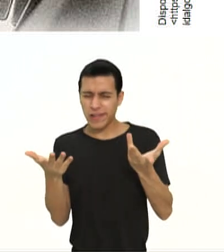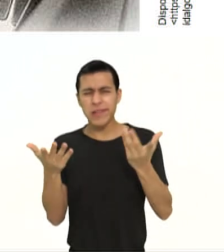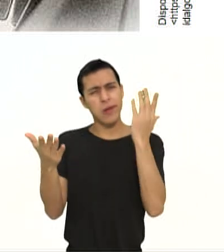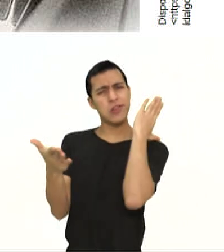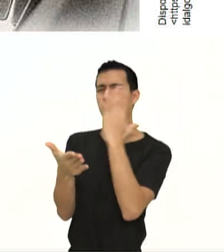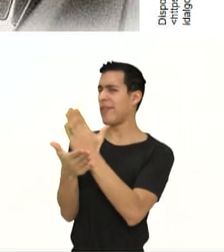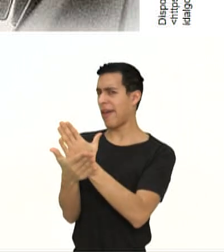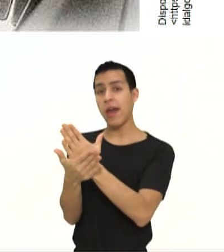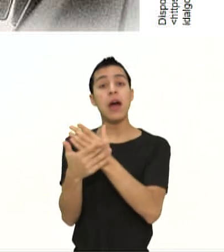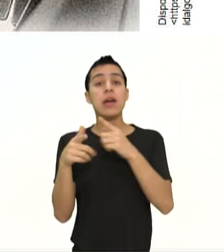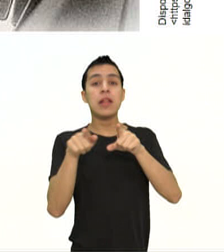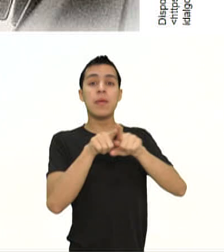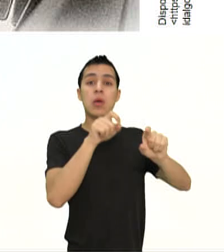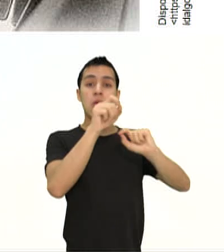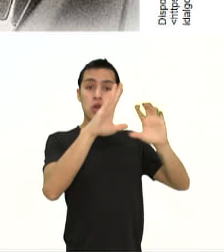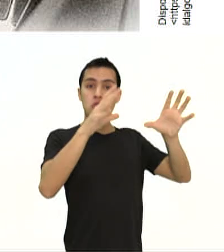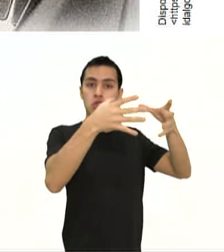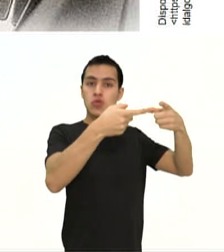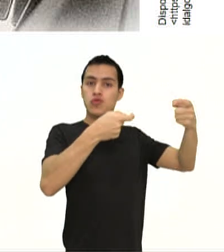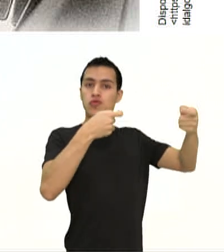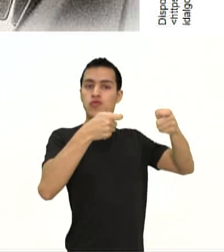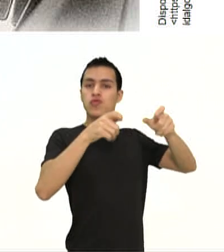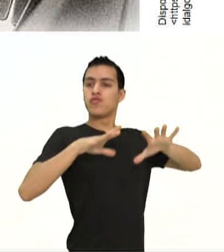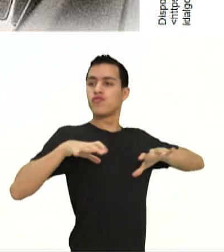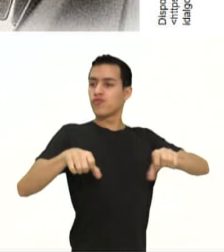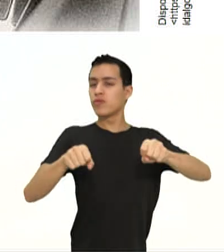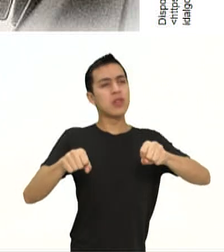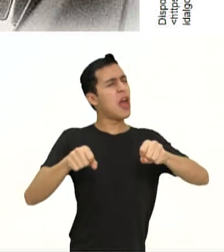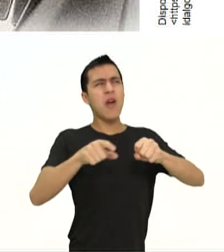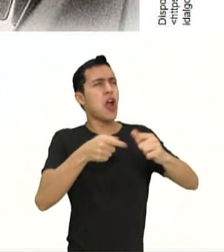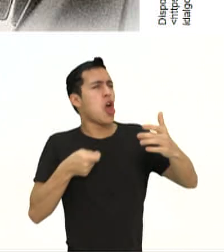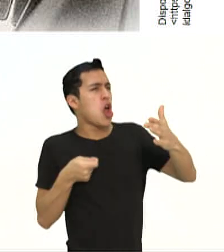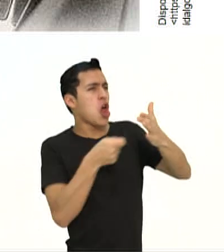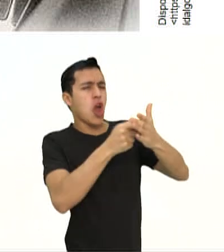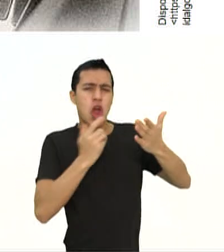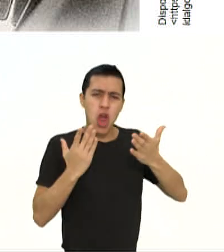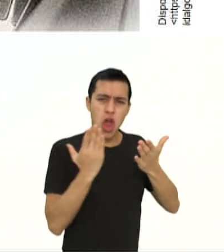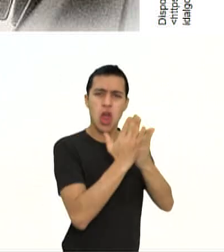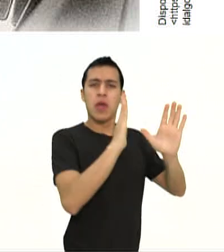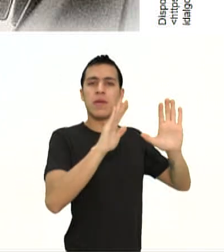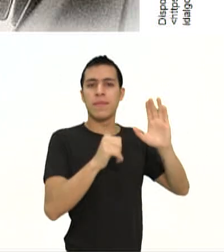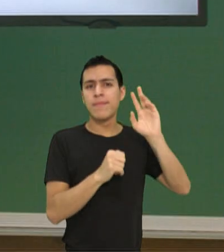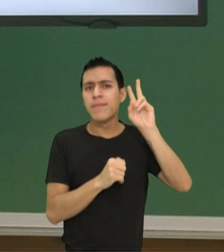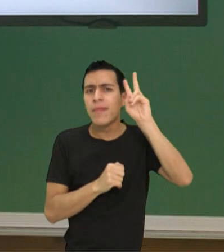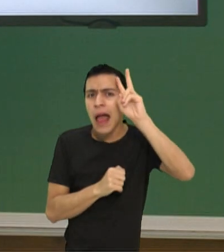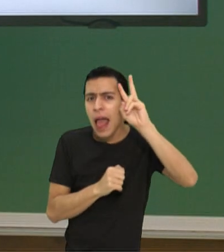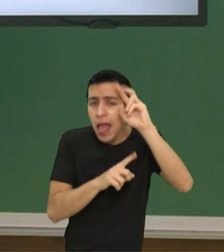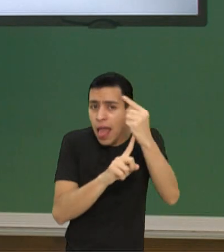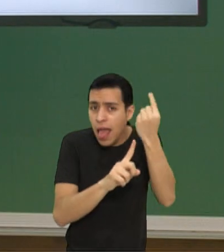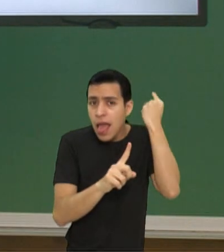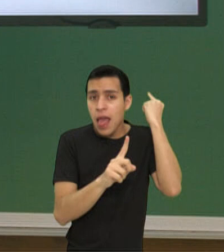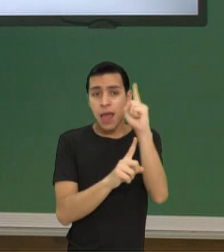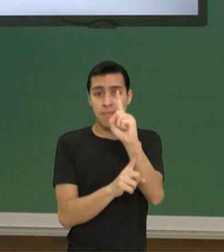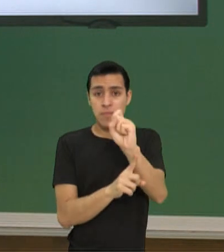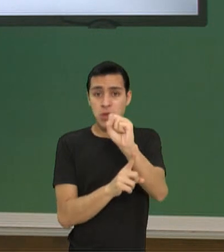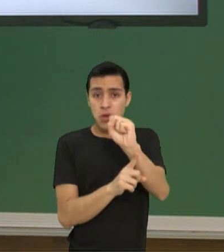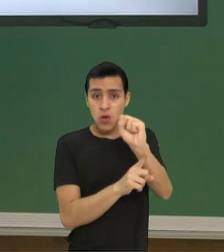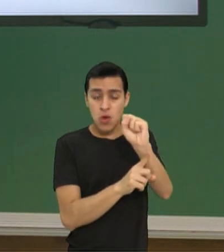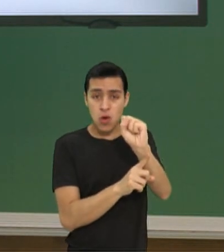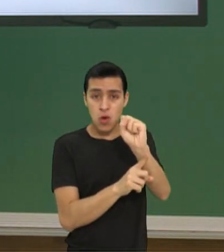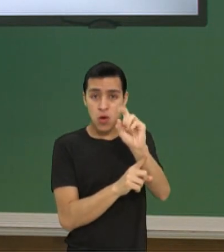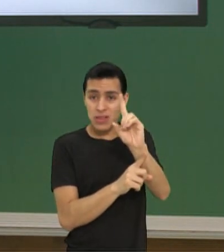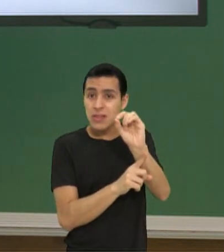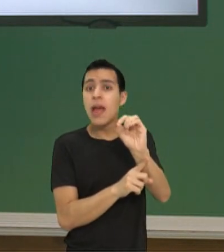do monopólio, né, dos governantes e, né, naquela época ainda, pense, 1810, pedindo aí